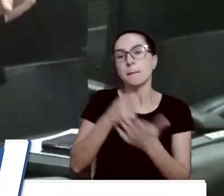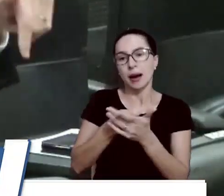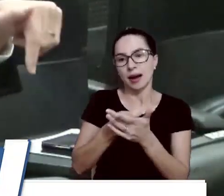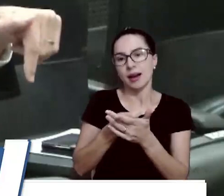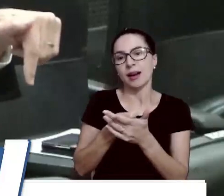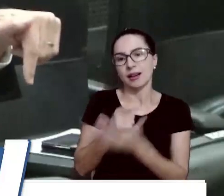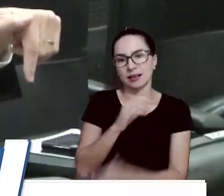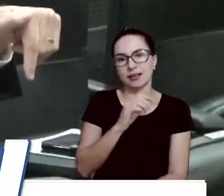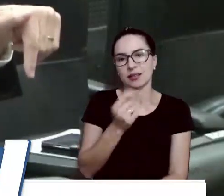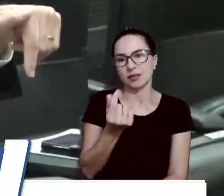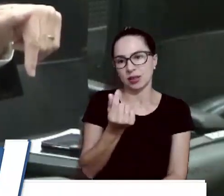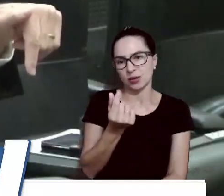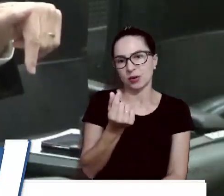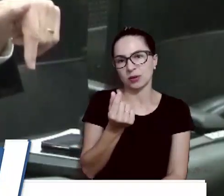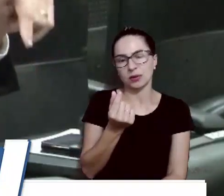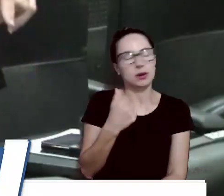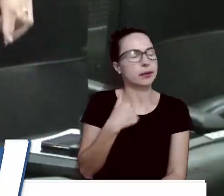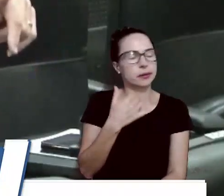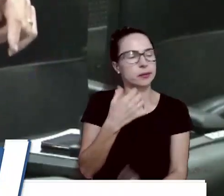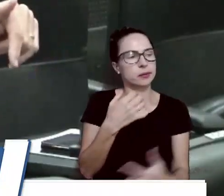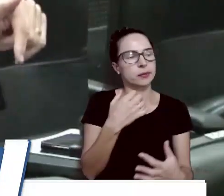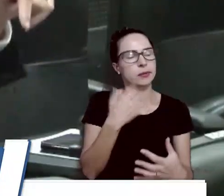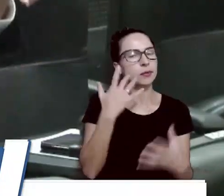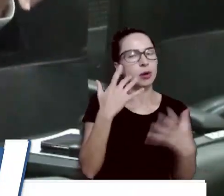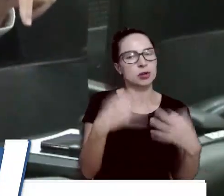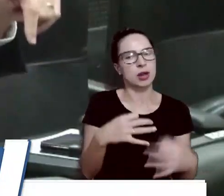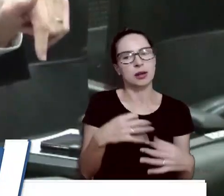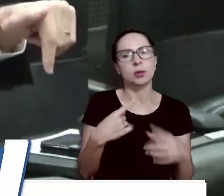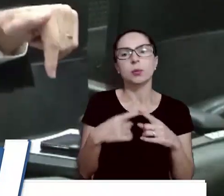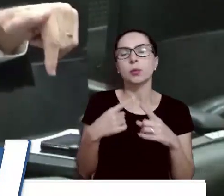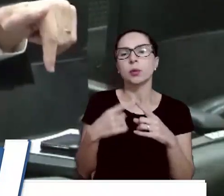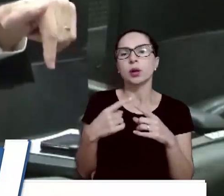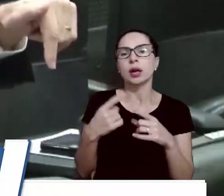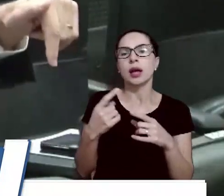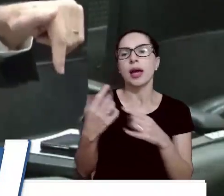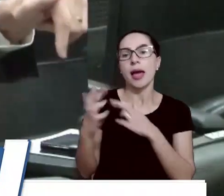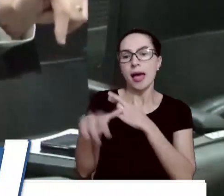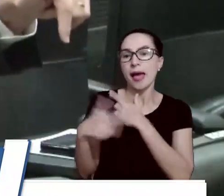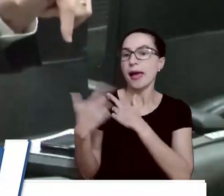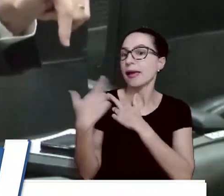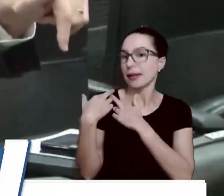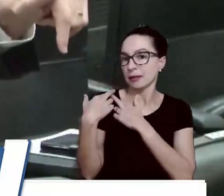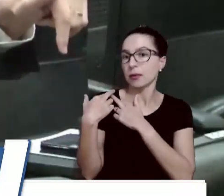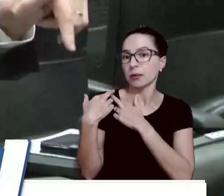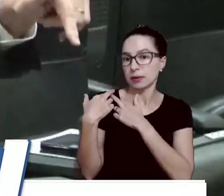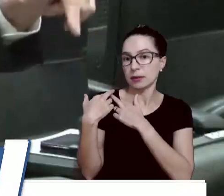O que eu acho injusto. Porque o transporte público é responsabilidade do